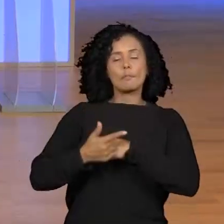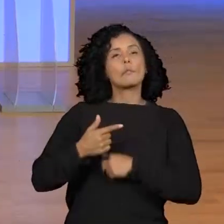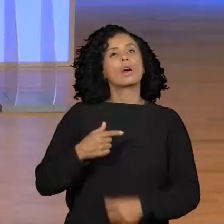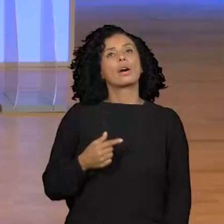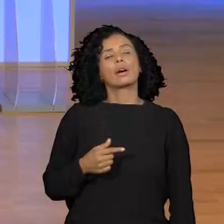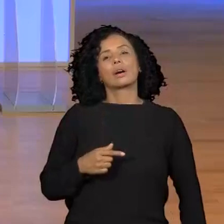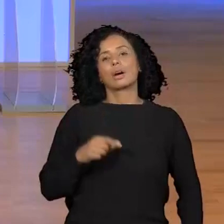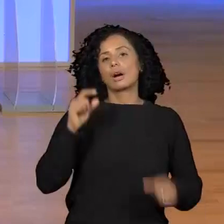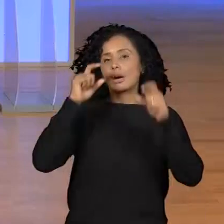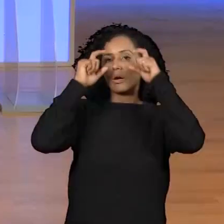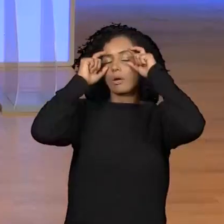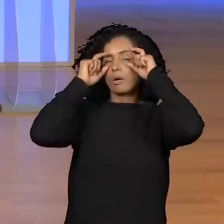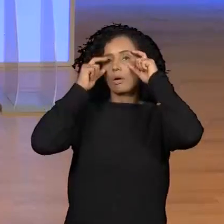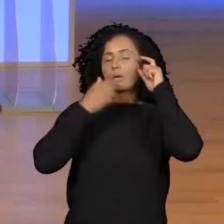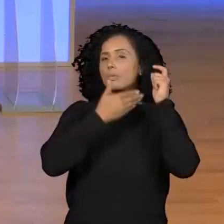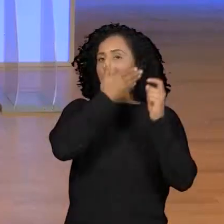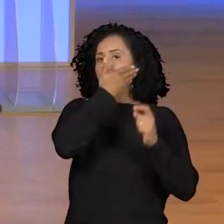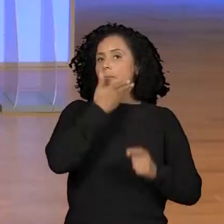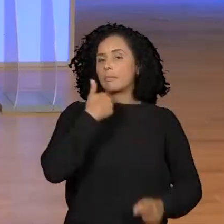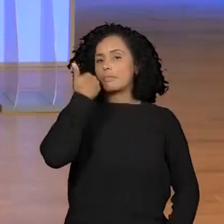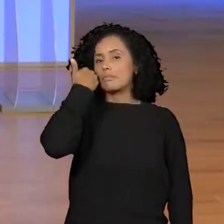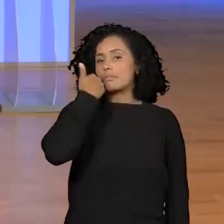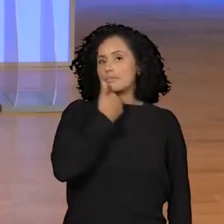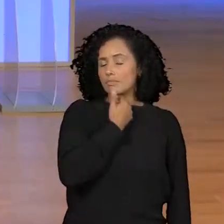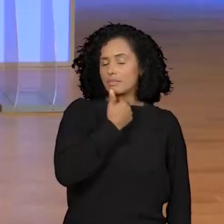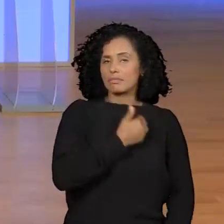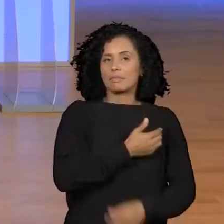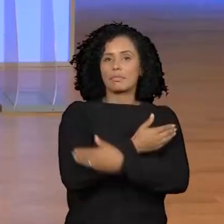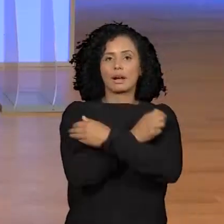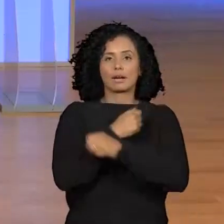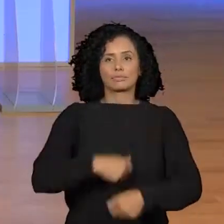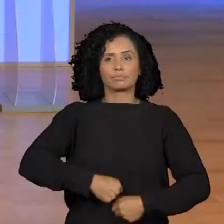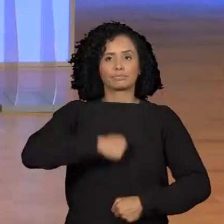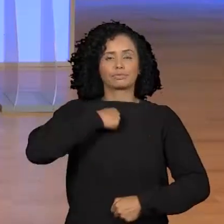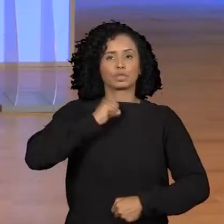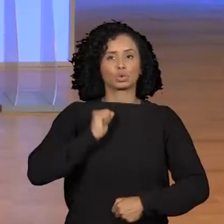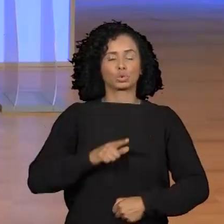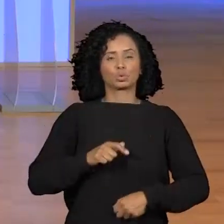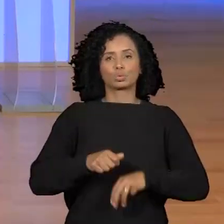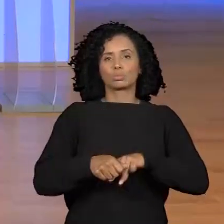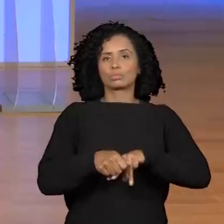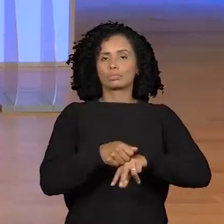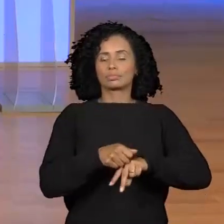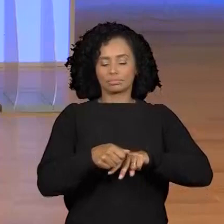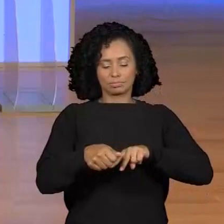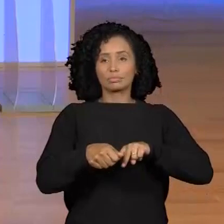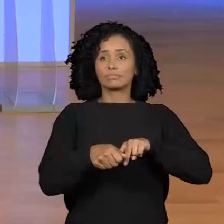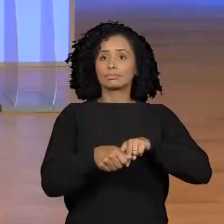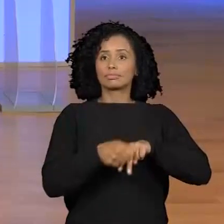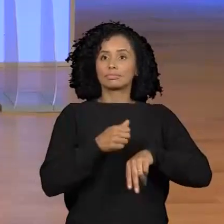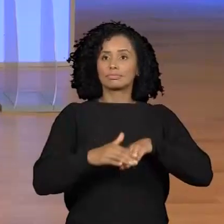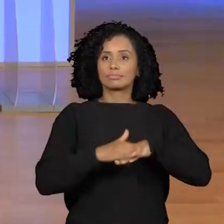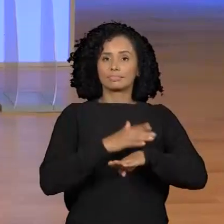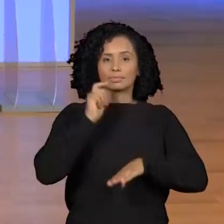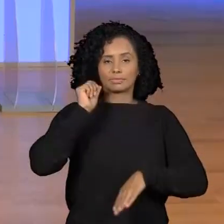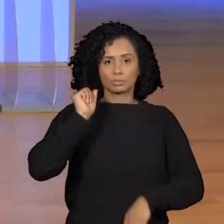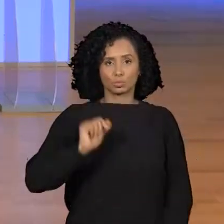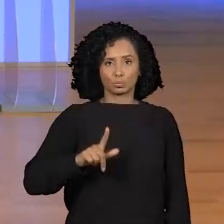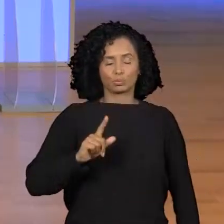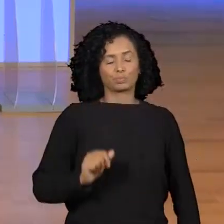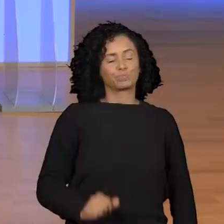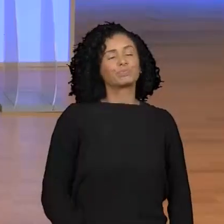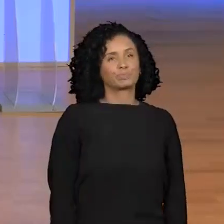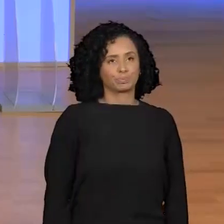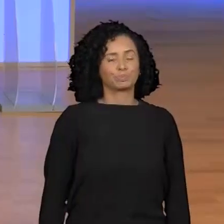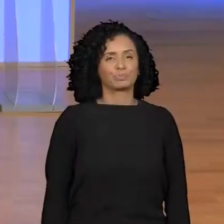barba, blusa azul, calça preta e tênis azul. Toda hora eu falo e eu esqueço a cor que eu tô. É só olhar ali,